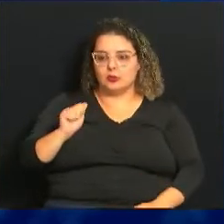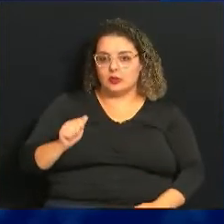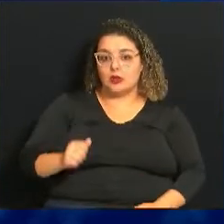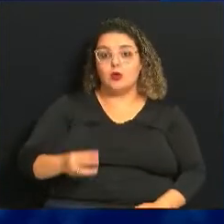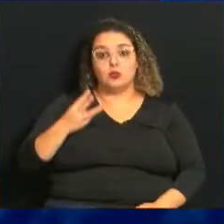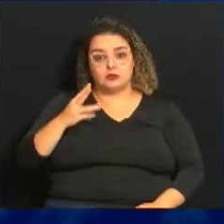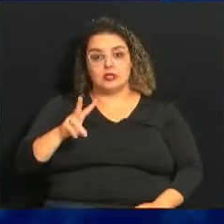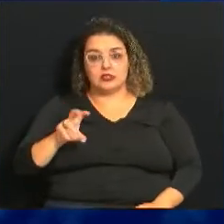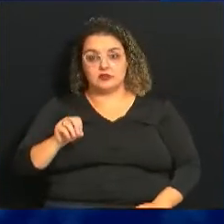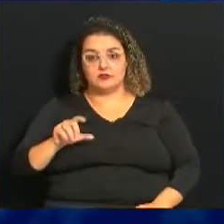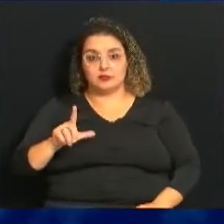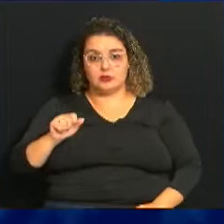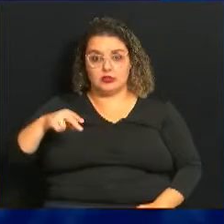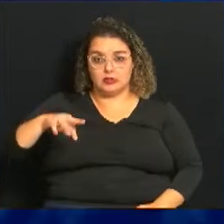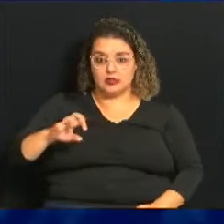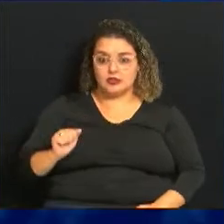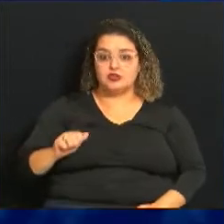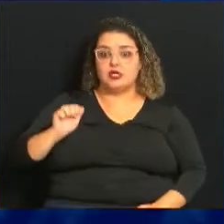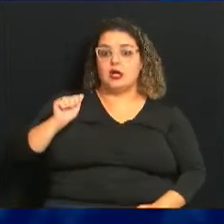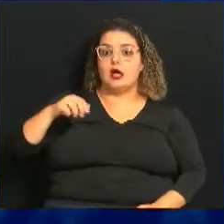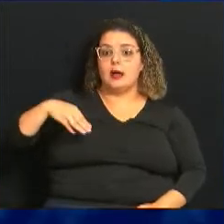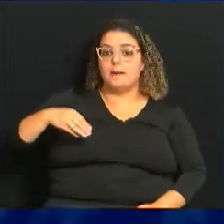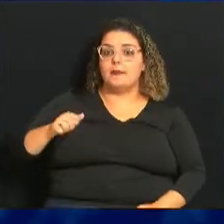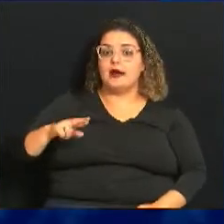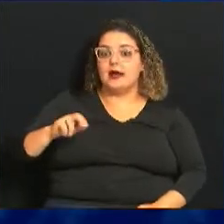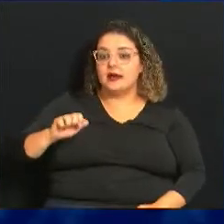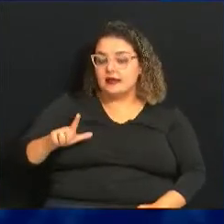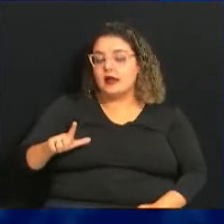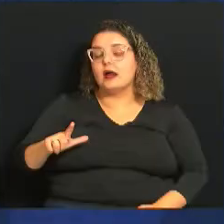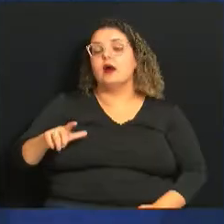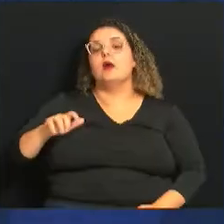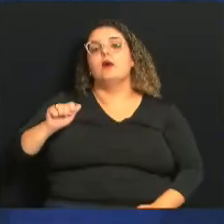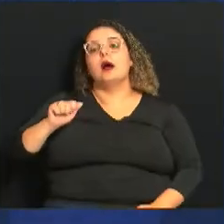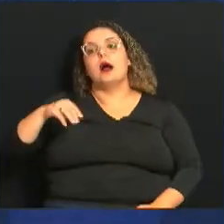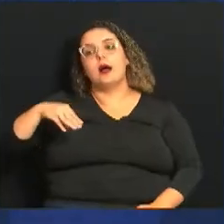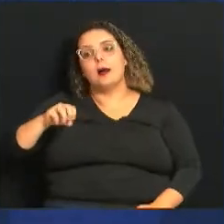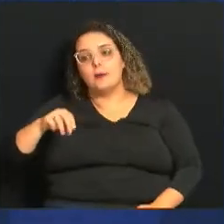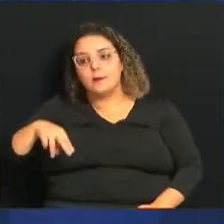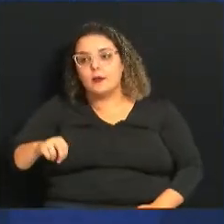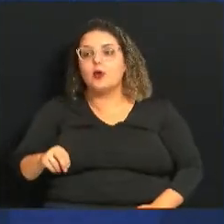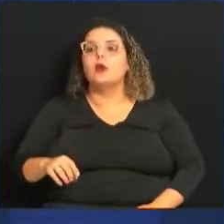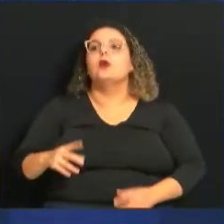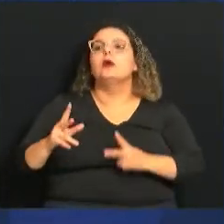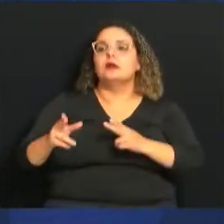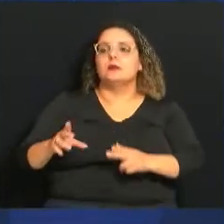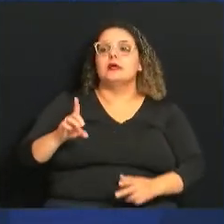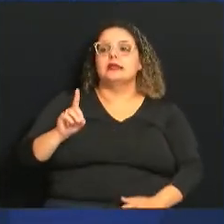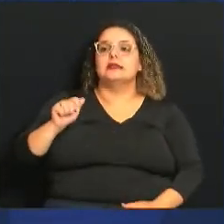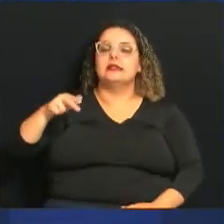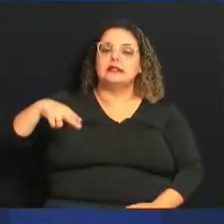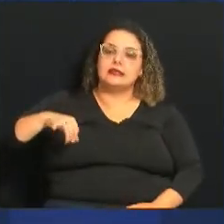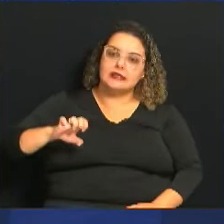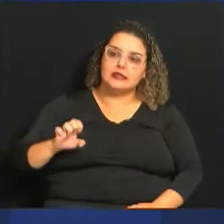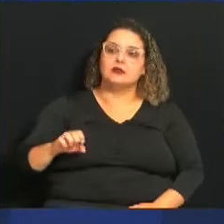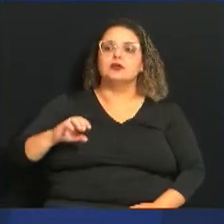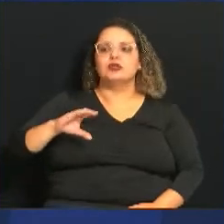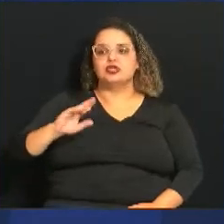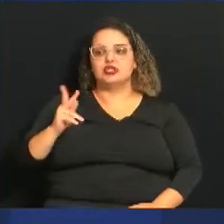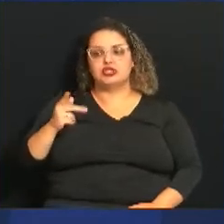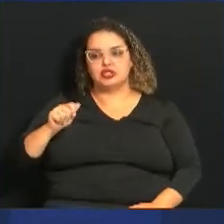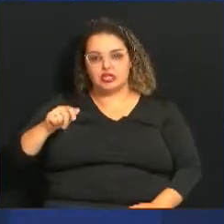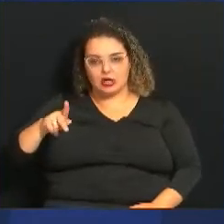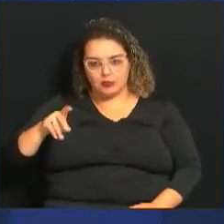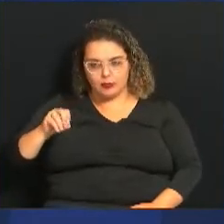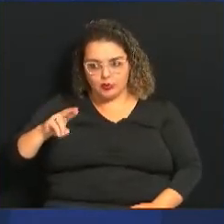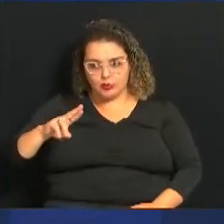o Amaral, Leonaldi e o Ramon, e 3 atacantes com o Danilo Gomes de um lado, Echaporã do outro, e o